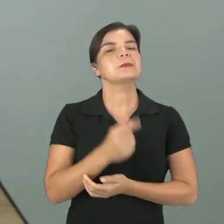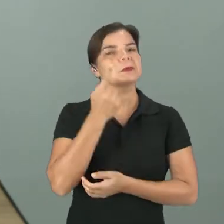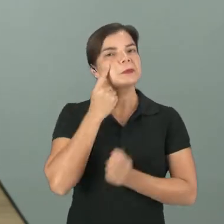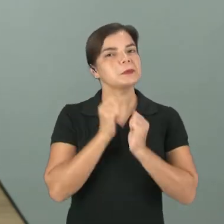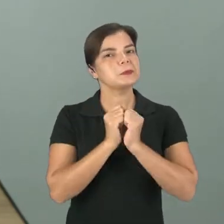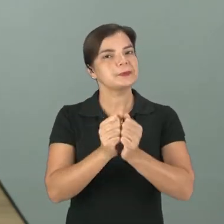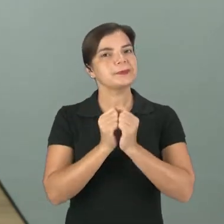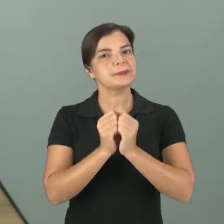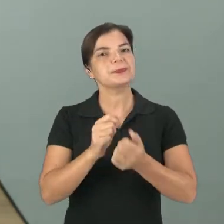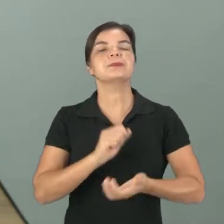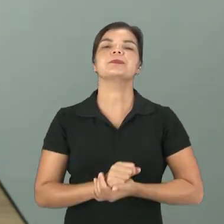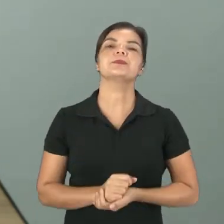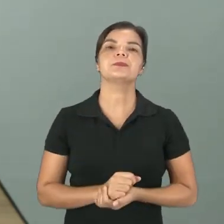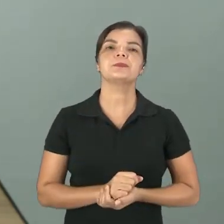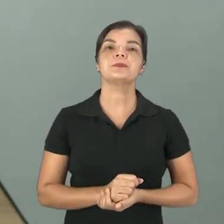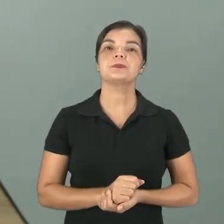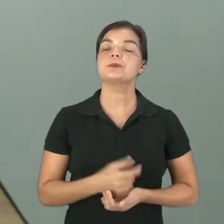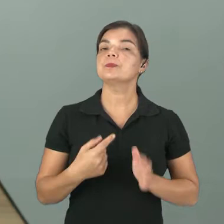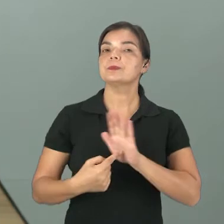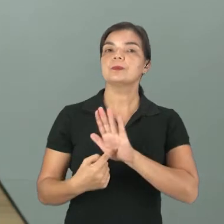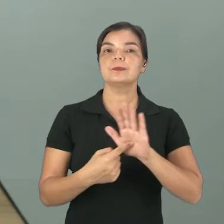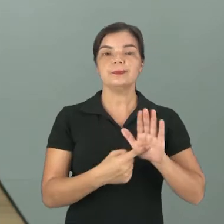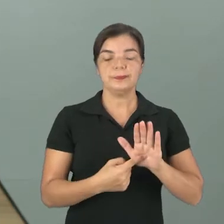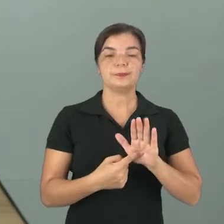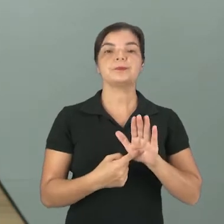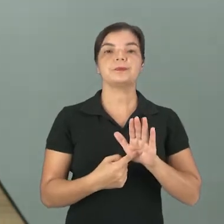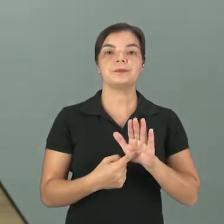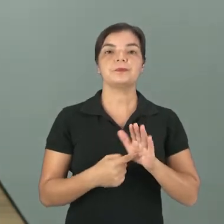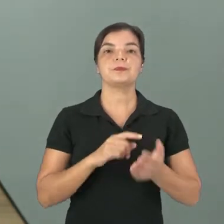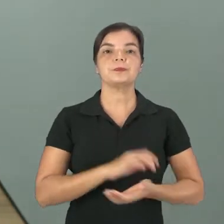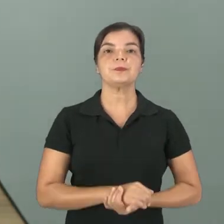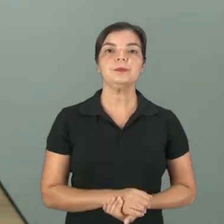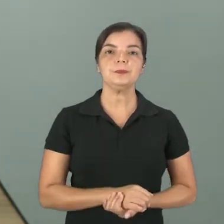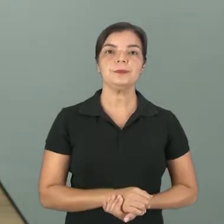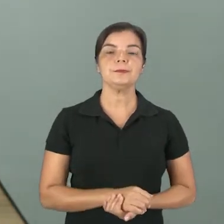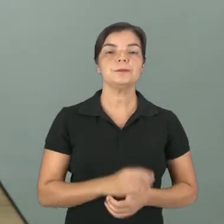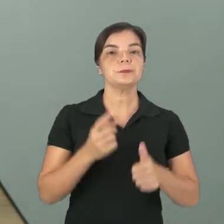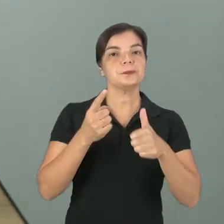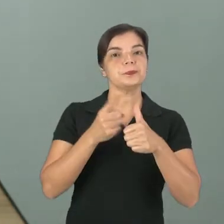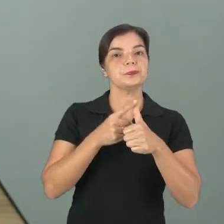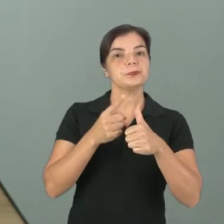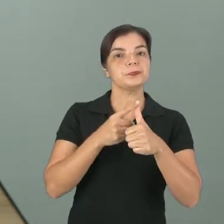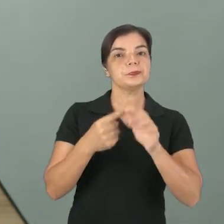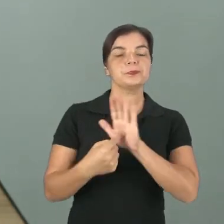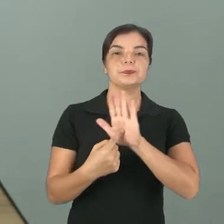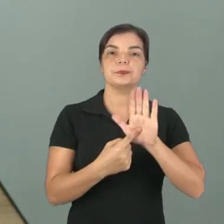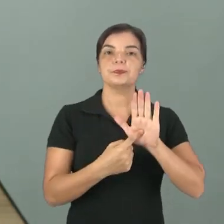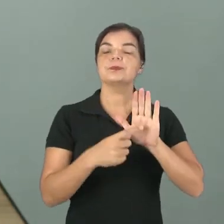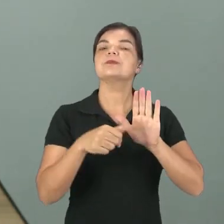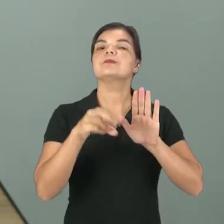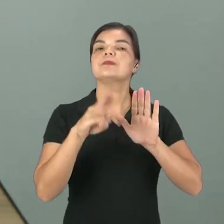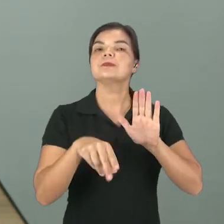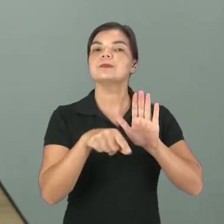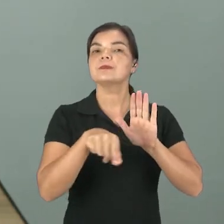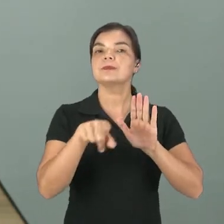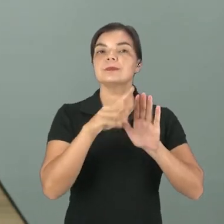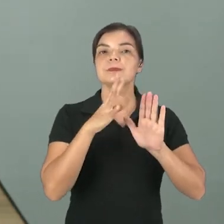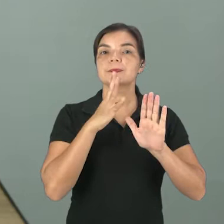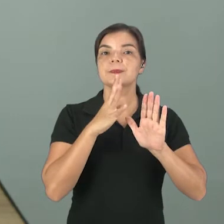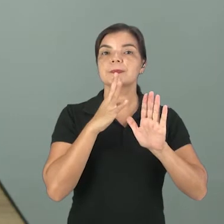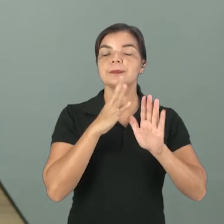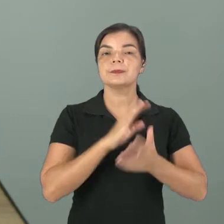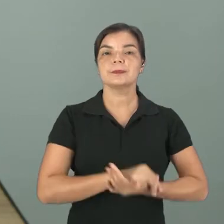Vamos juntos? Olhem aqui comigo. Eu trouxe para vocês esse primeiro personagem. E aí, vocês